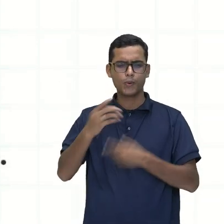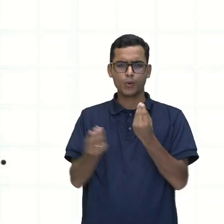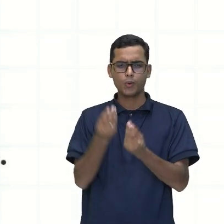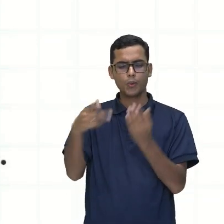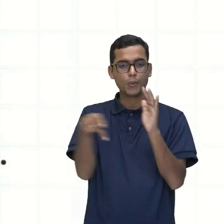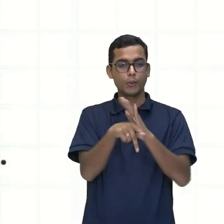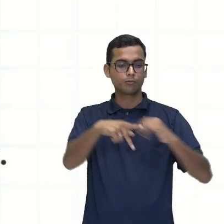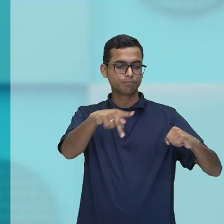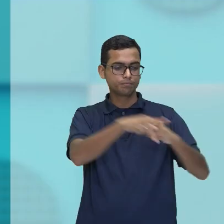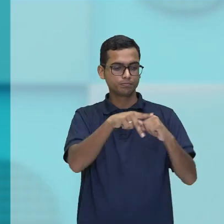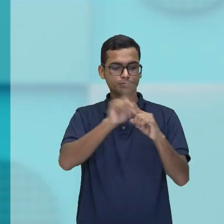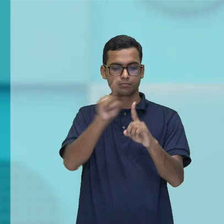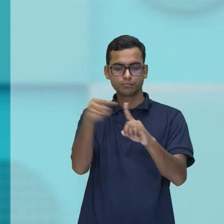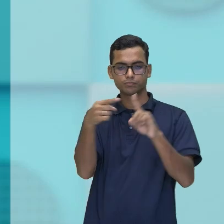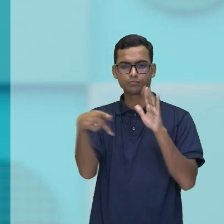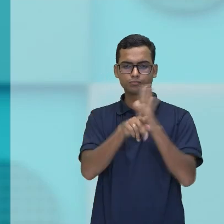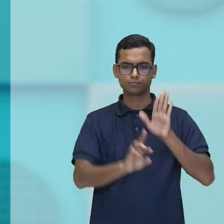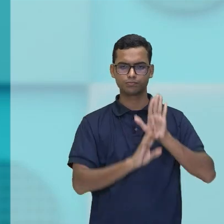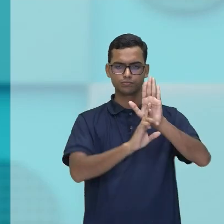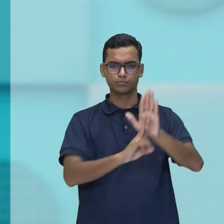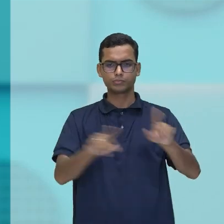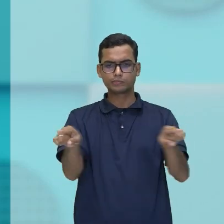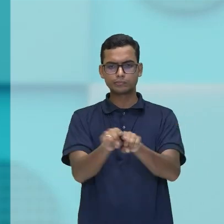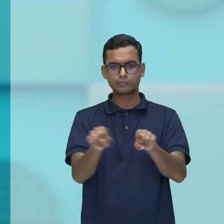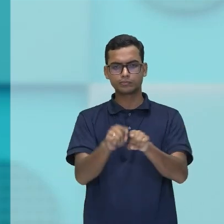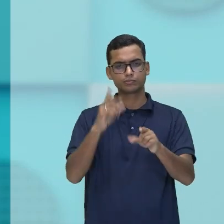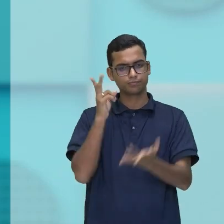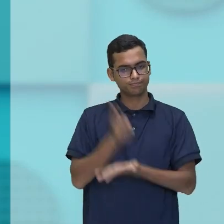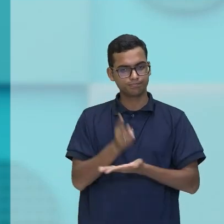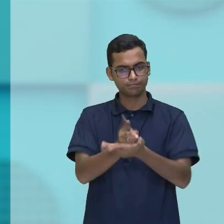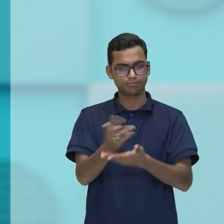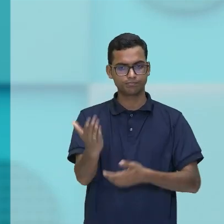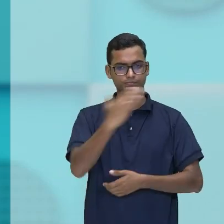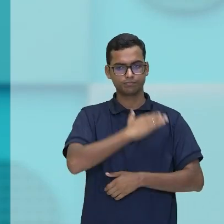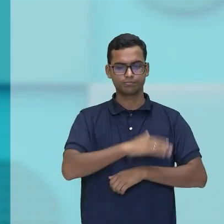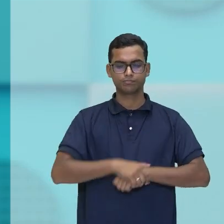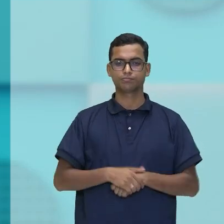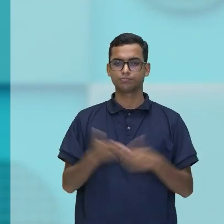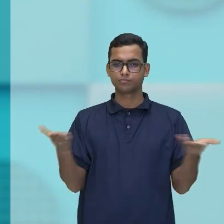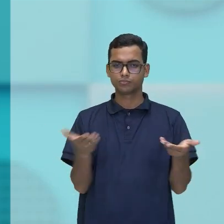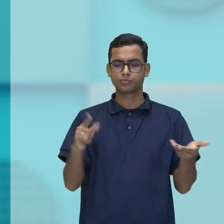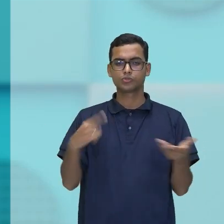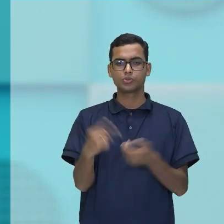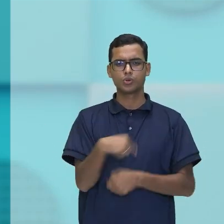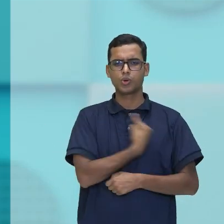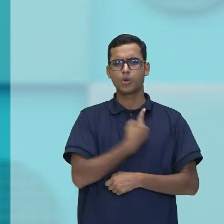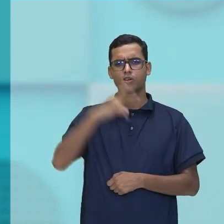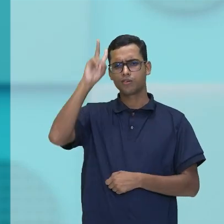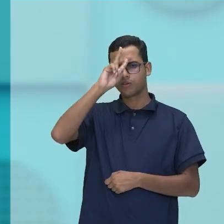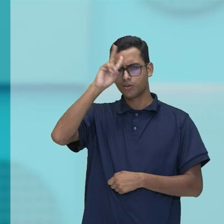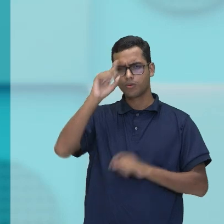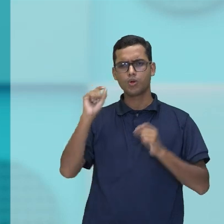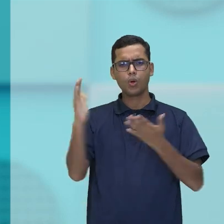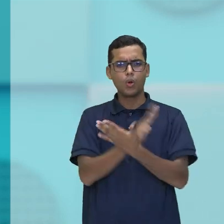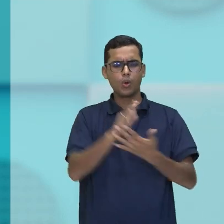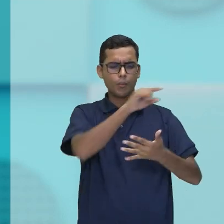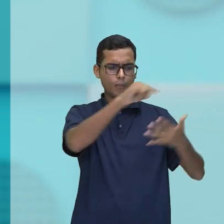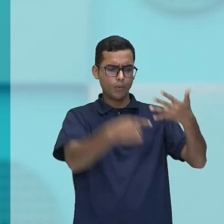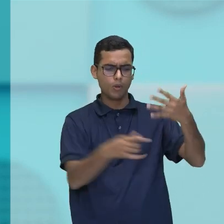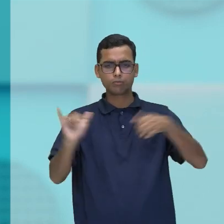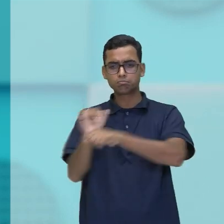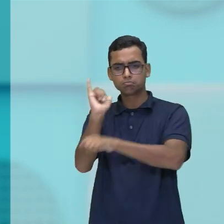de objeto e vamos dar prosseguimento. Bem, então agora vamos relembrar algumas das nossas